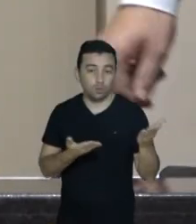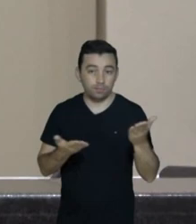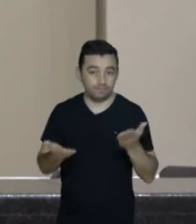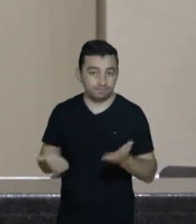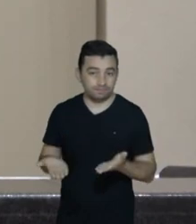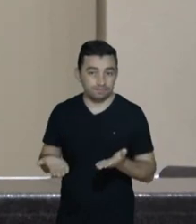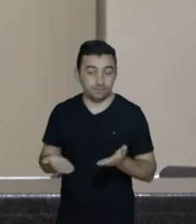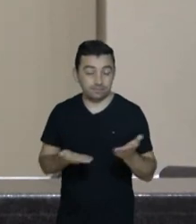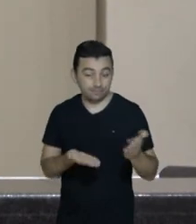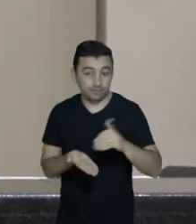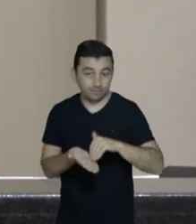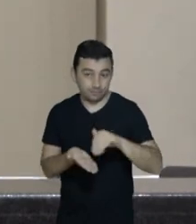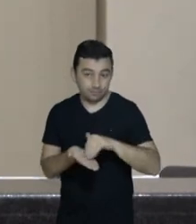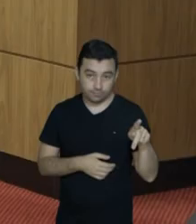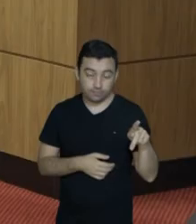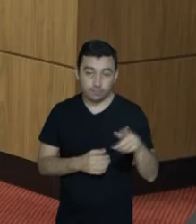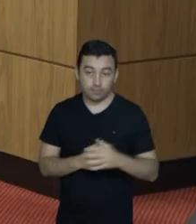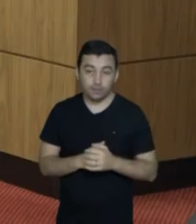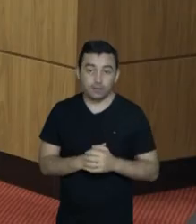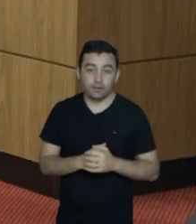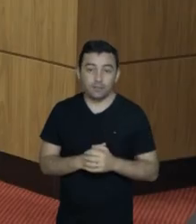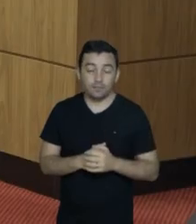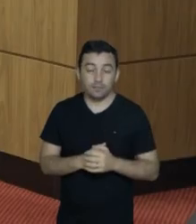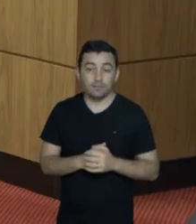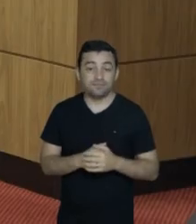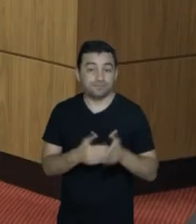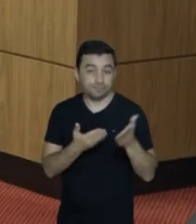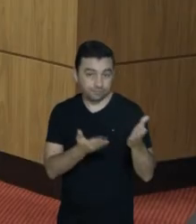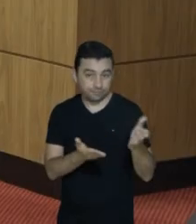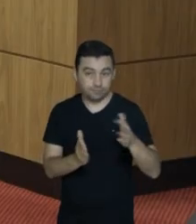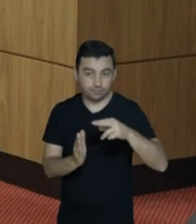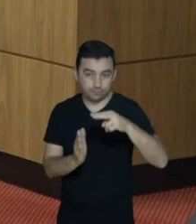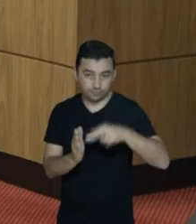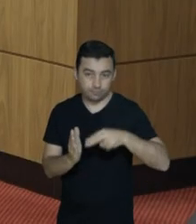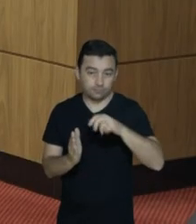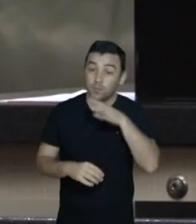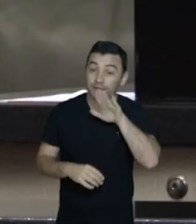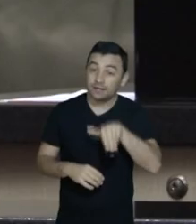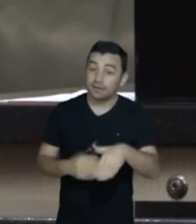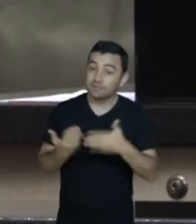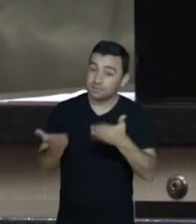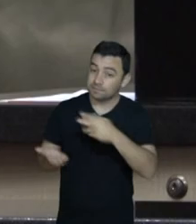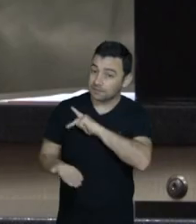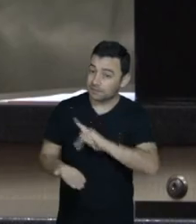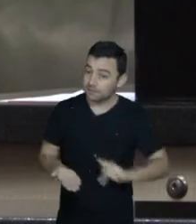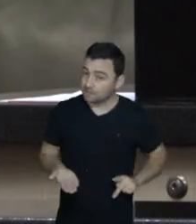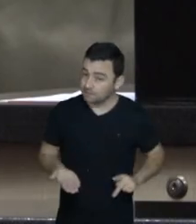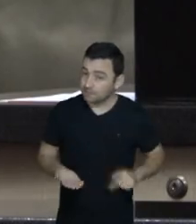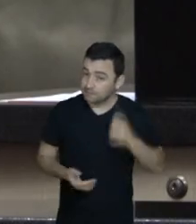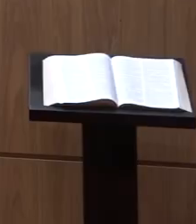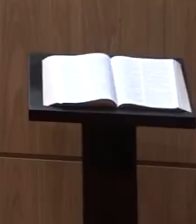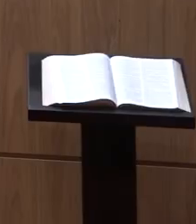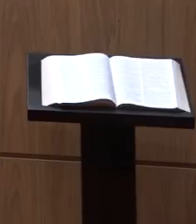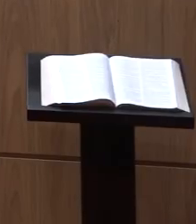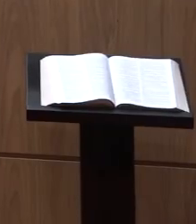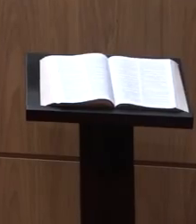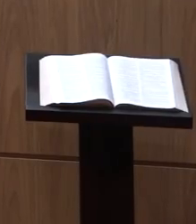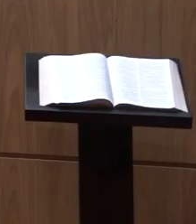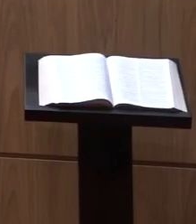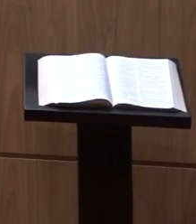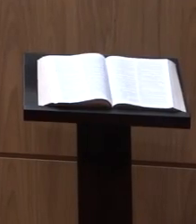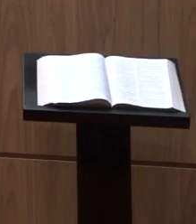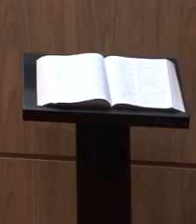os deputados estaduais ocuparam A Tribuna da Assembleia Legislativa na tarde desta quarta-feira para tratar